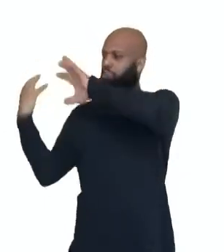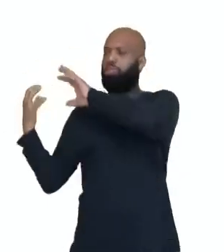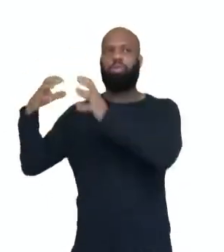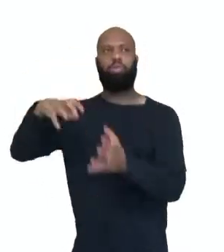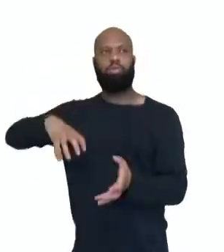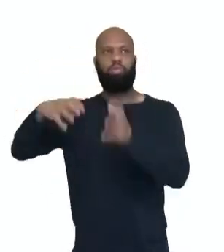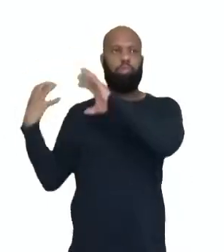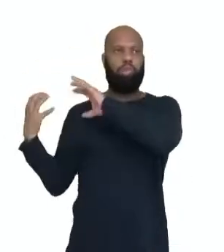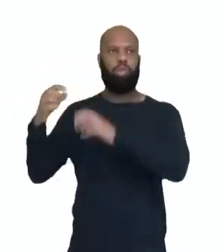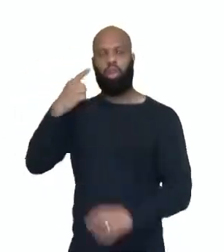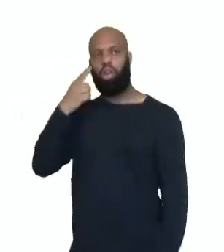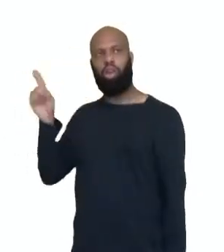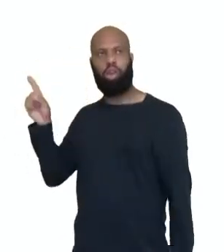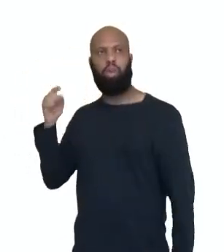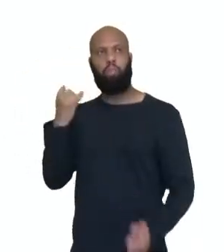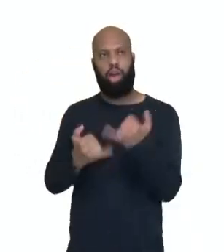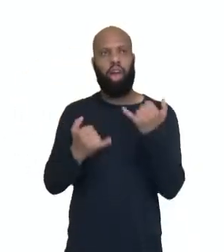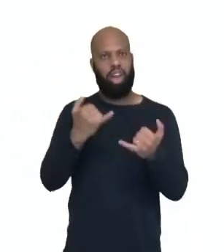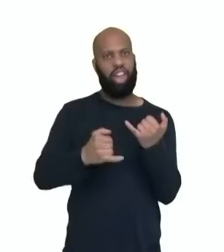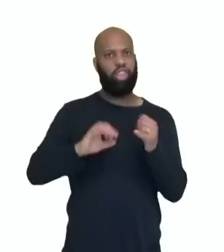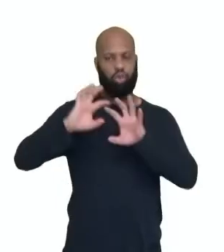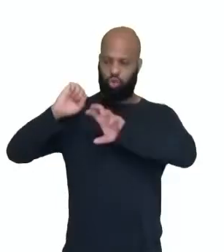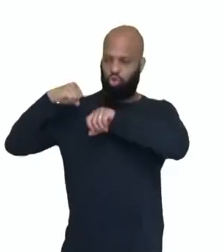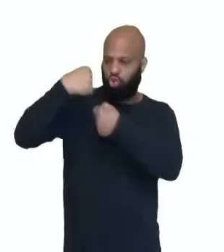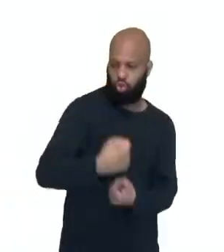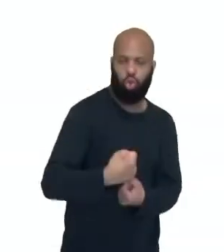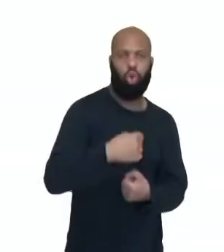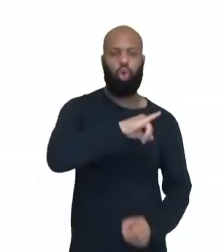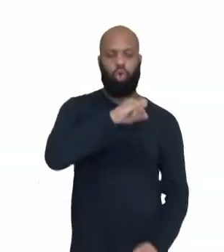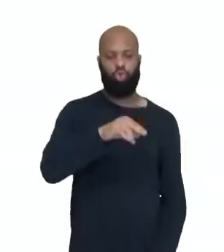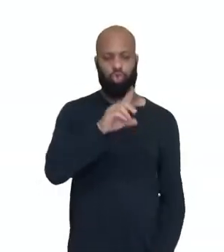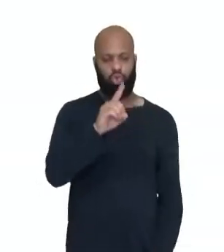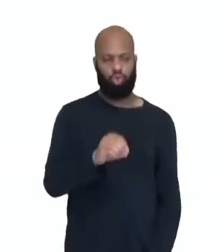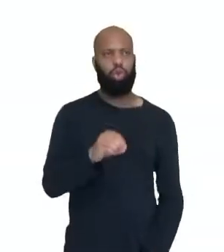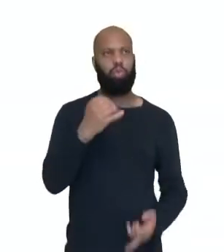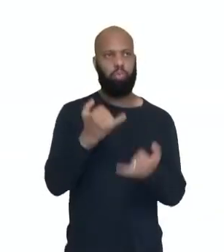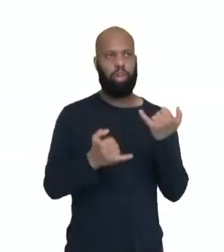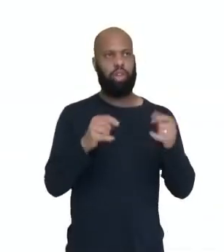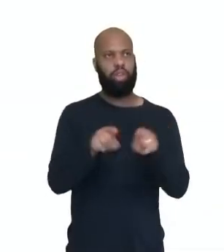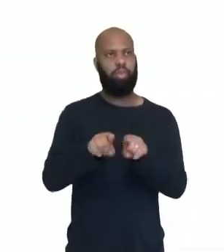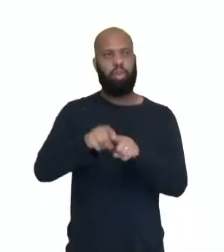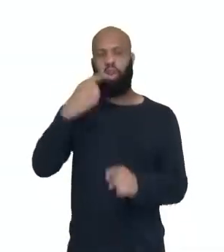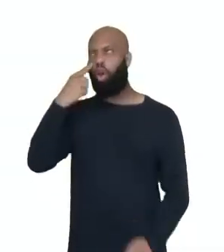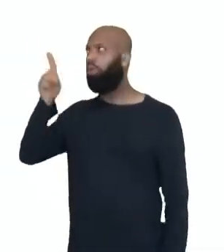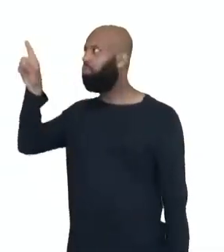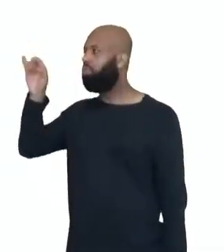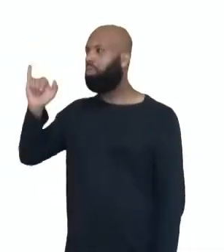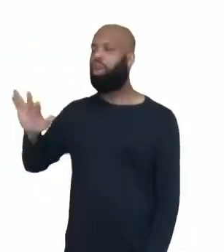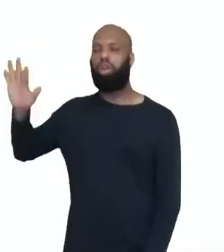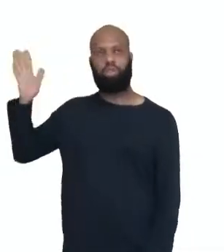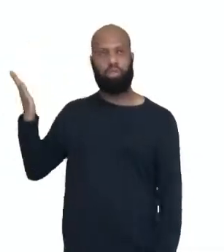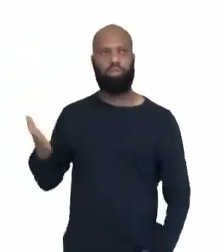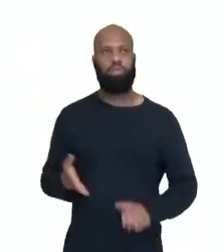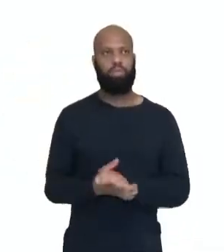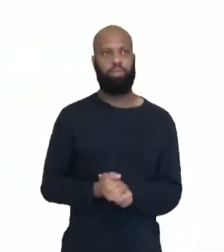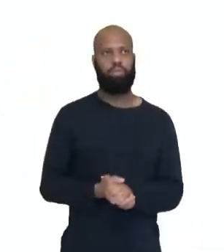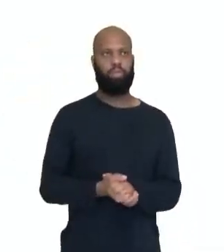até semelhante a um golpe que existe no judô, e com isso você também desequilibra o adversário, fazendo ele cair no